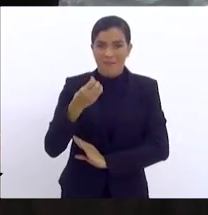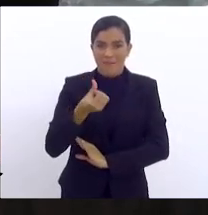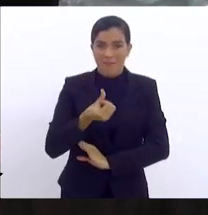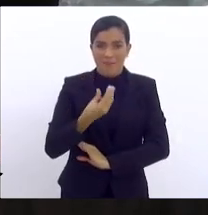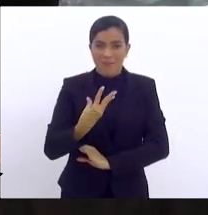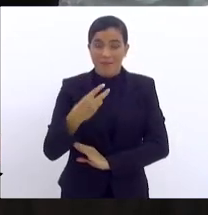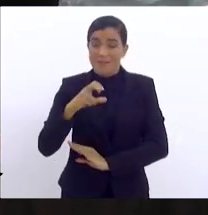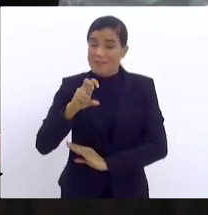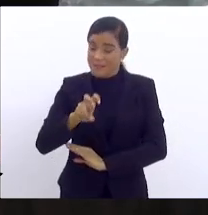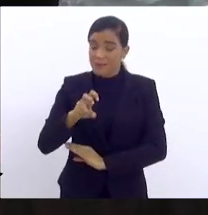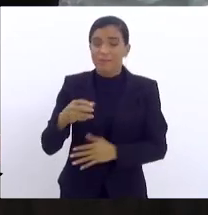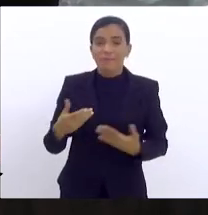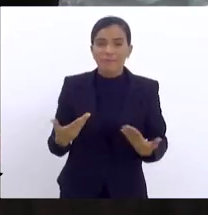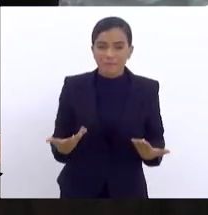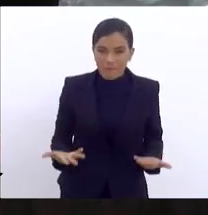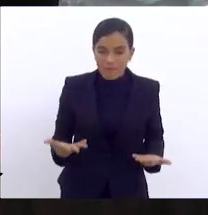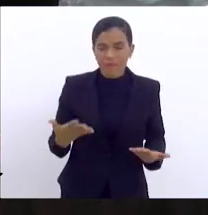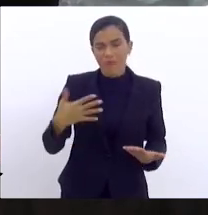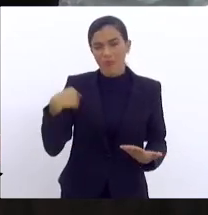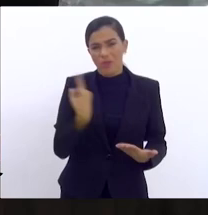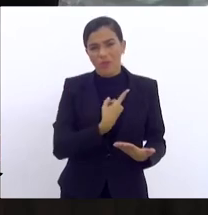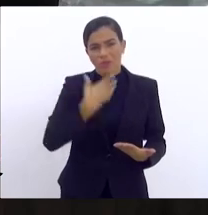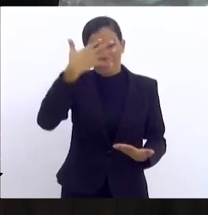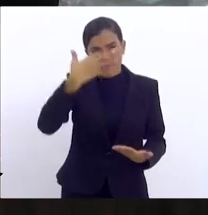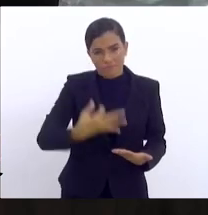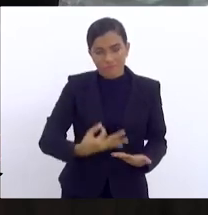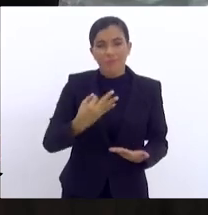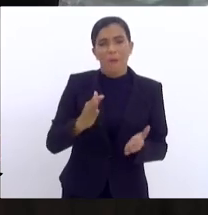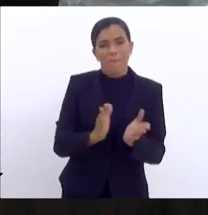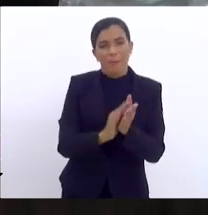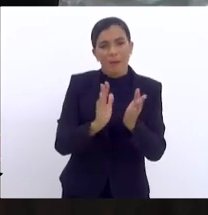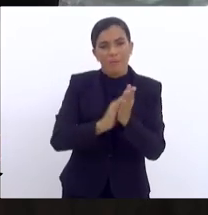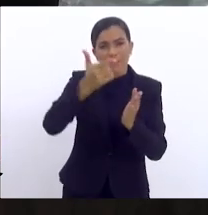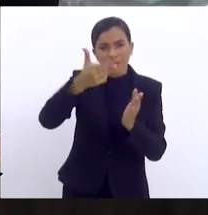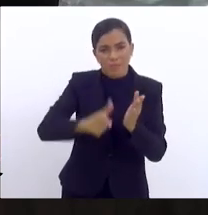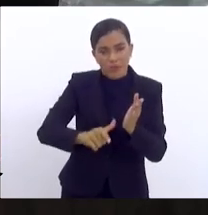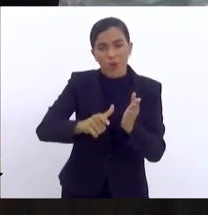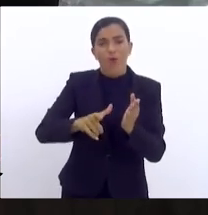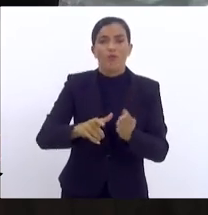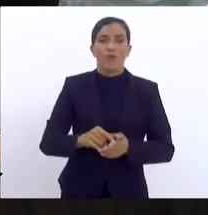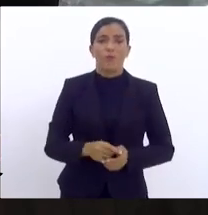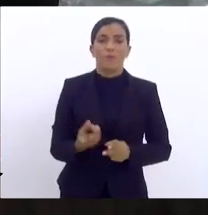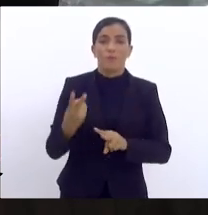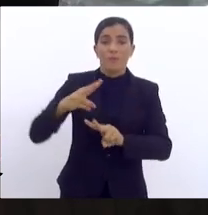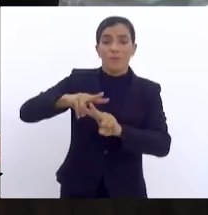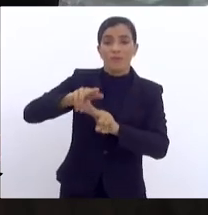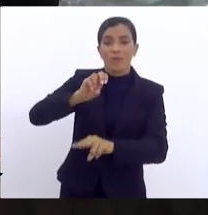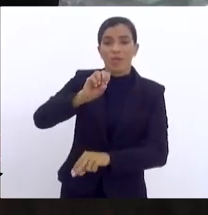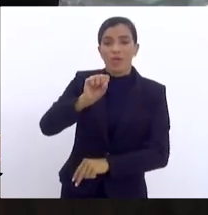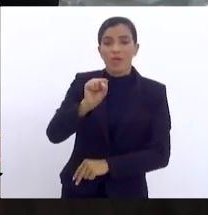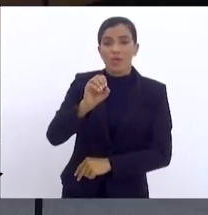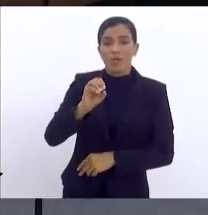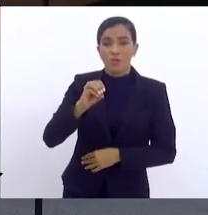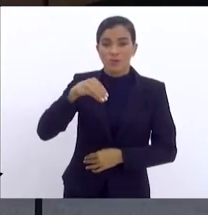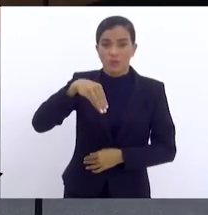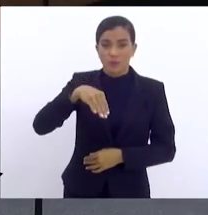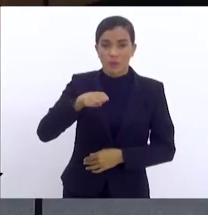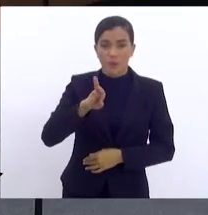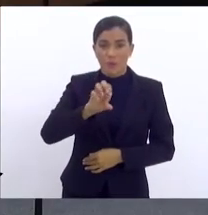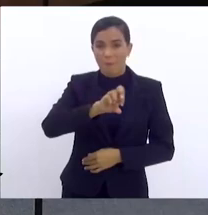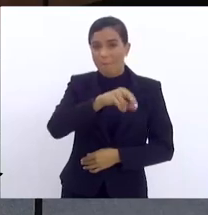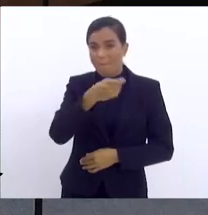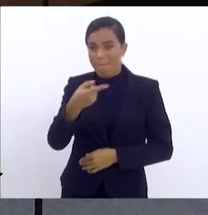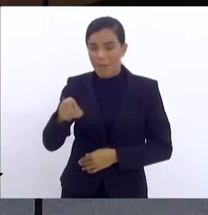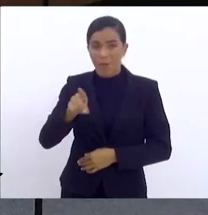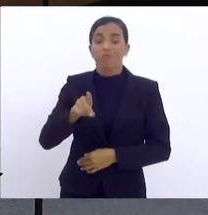Então nós vamos estar com certeza parabenizar mais uma vez também pela prisão do sombrão começou